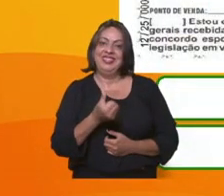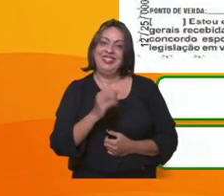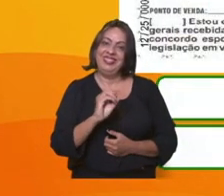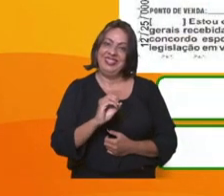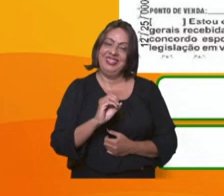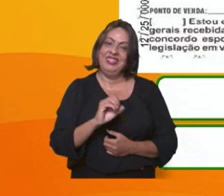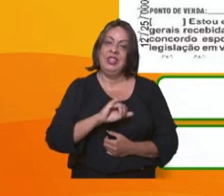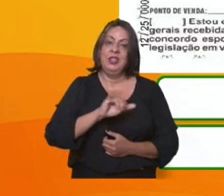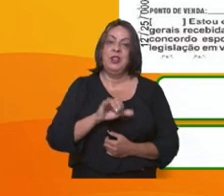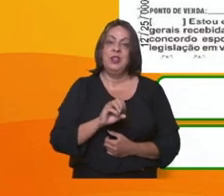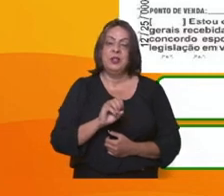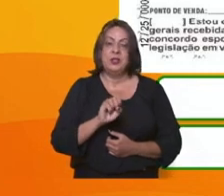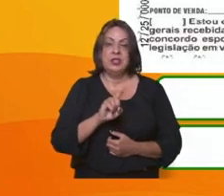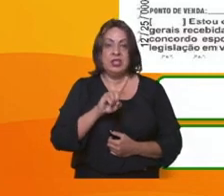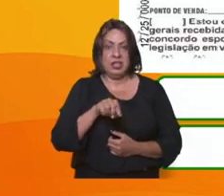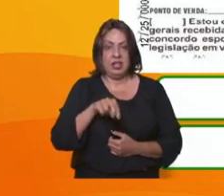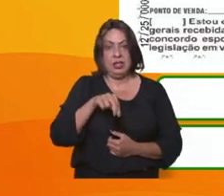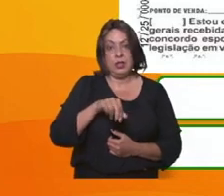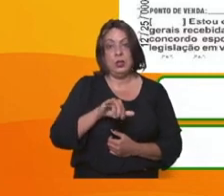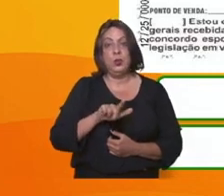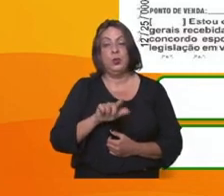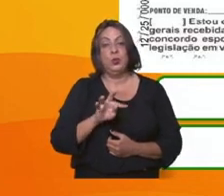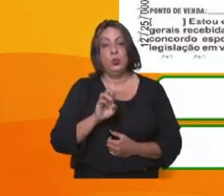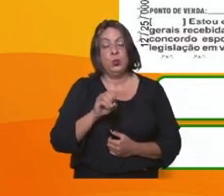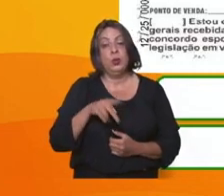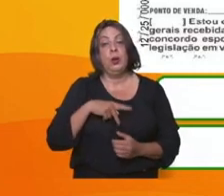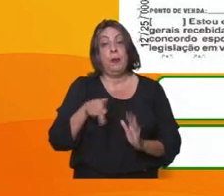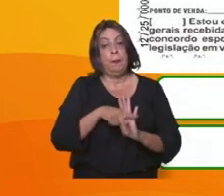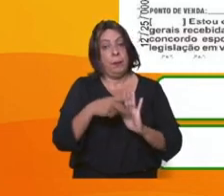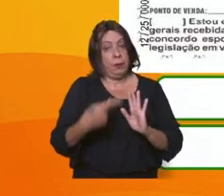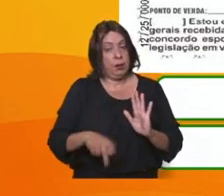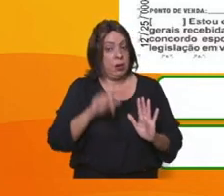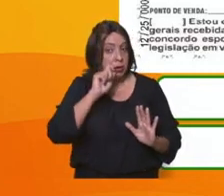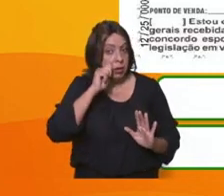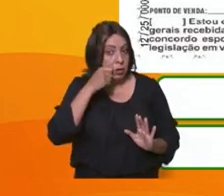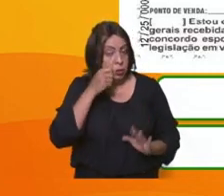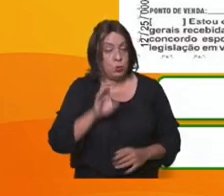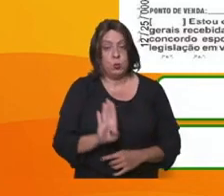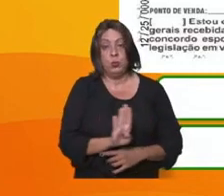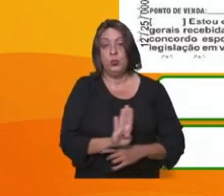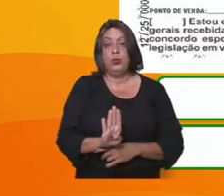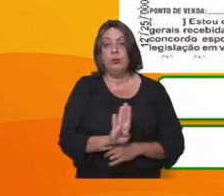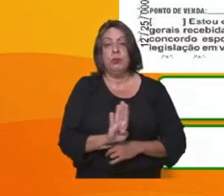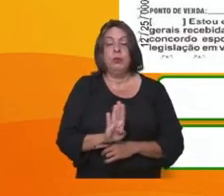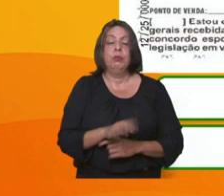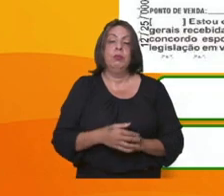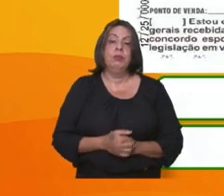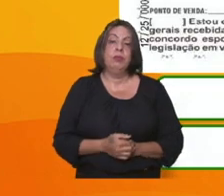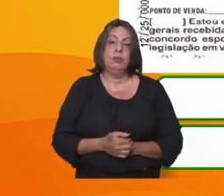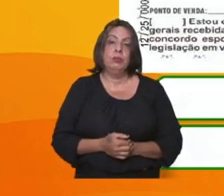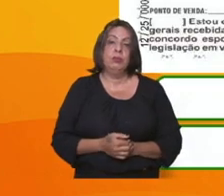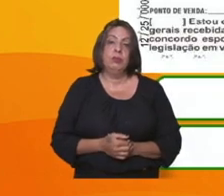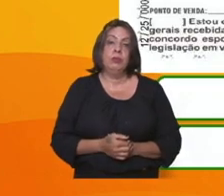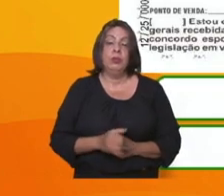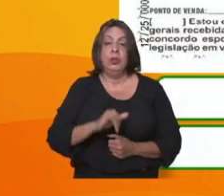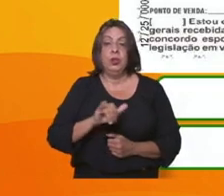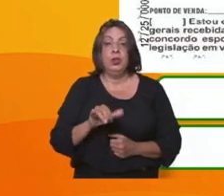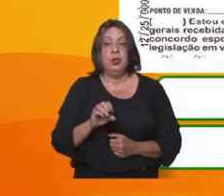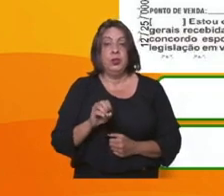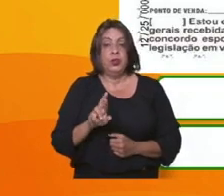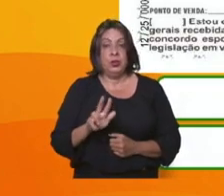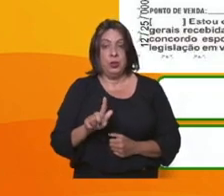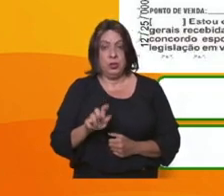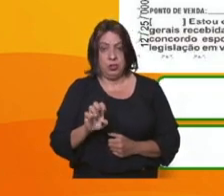122360. José Newton Magalhães, morador do Bugio, aqui em Aracaju mesmo, adquiriu lá na Regional Bugio com o Jorge Vieira